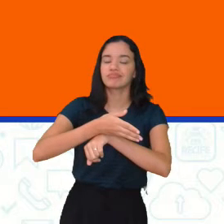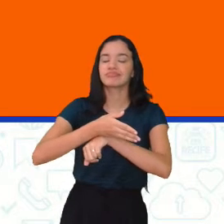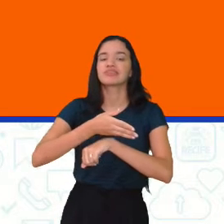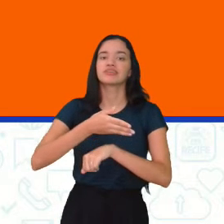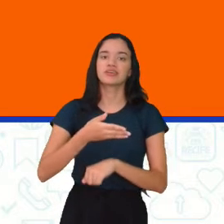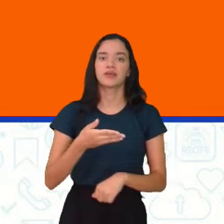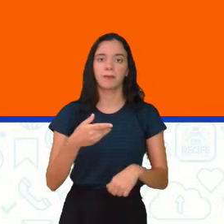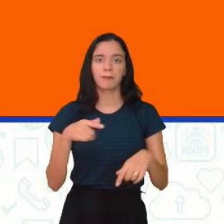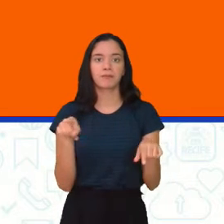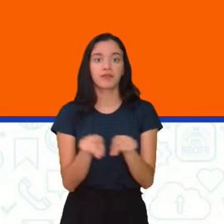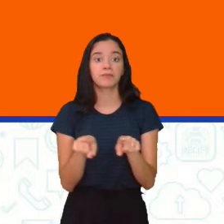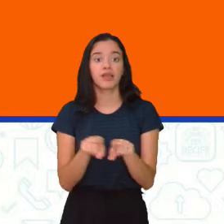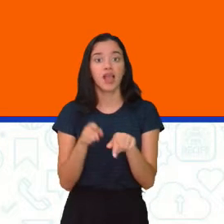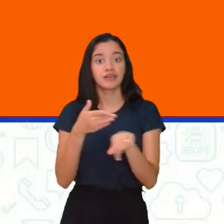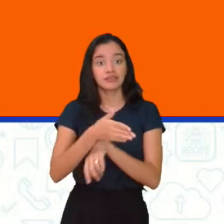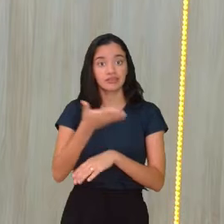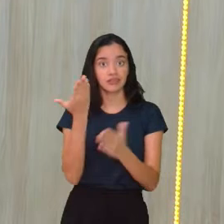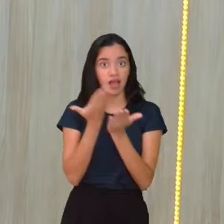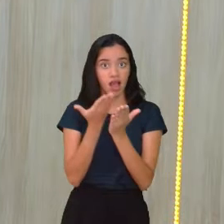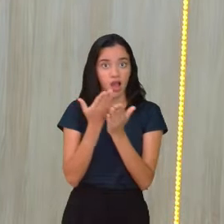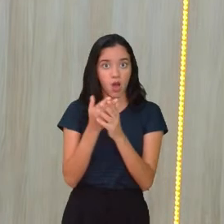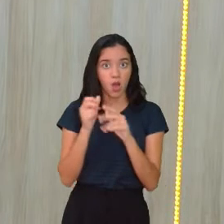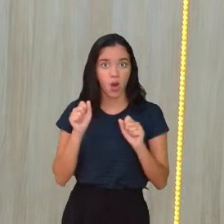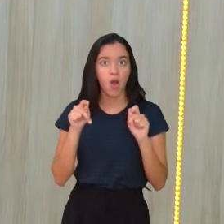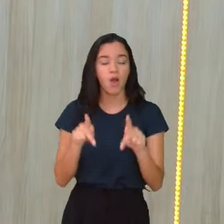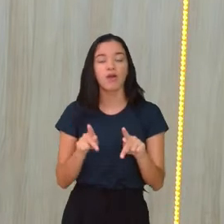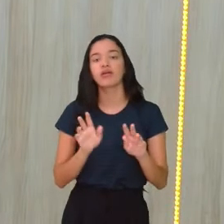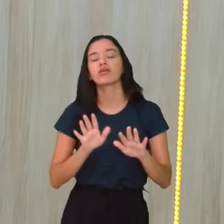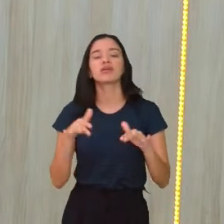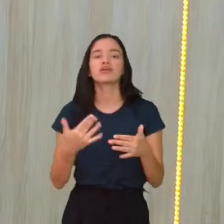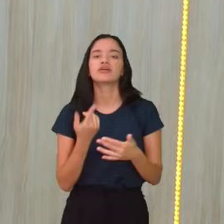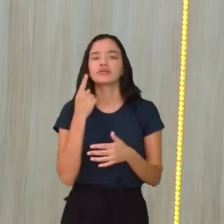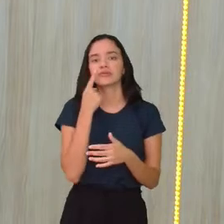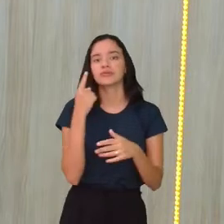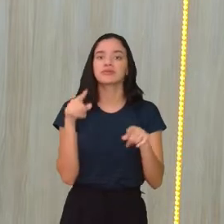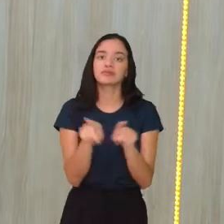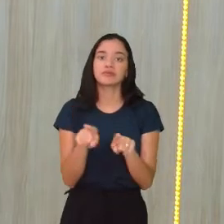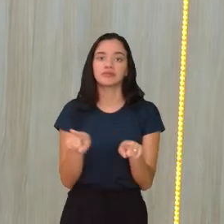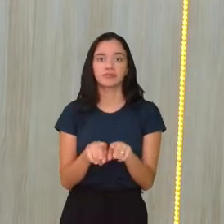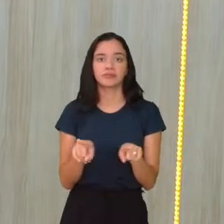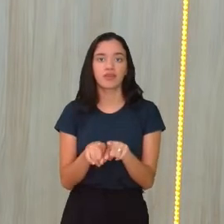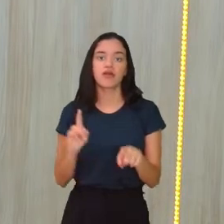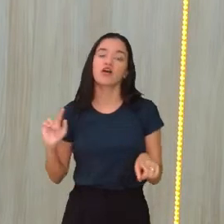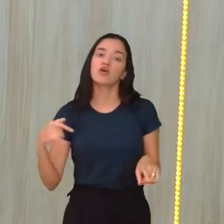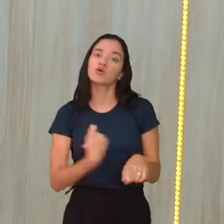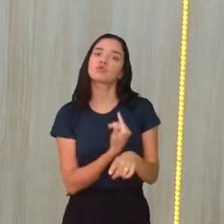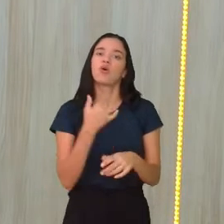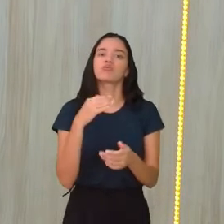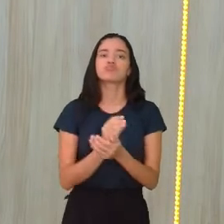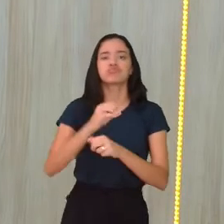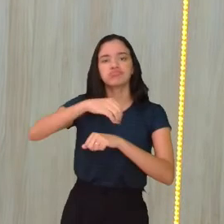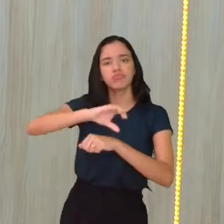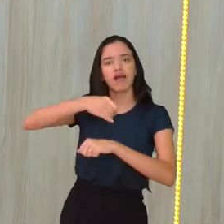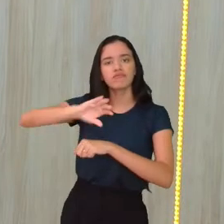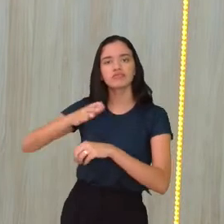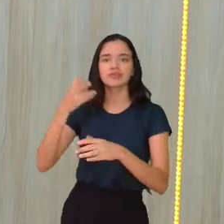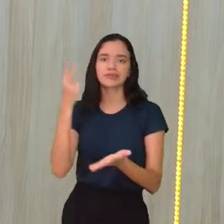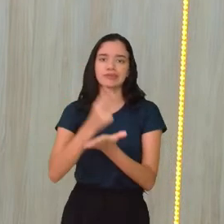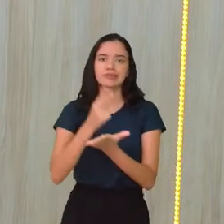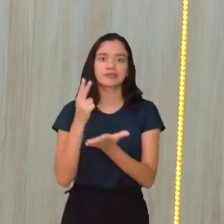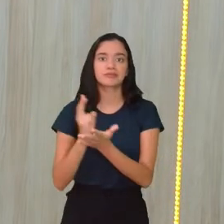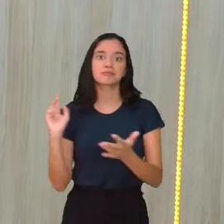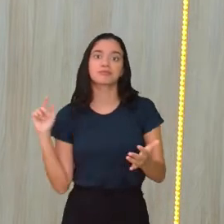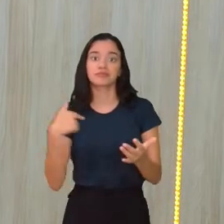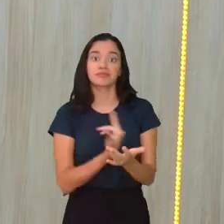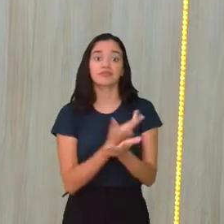e acesse essa aula, tá bom? Então, além disso, né, os nossos avisos de sempre, temos